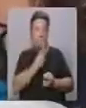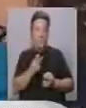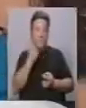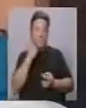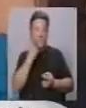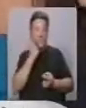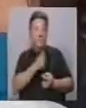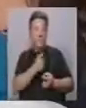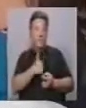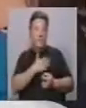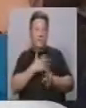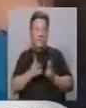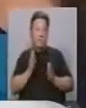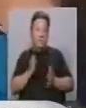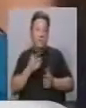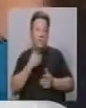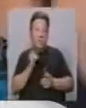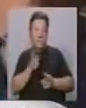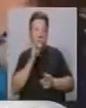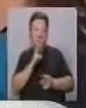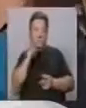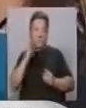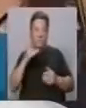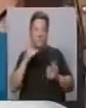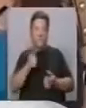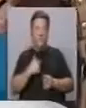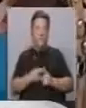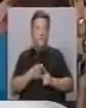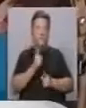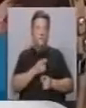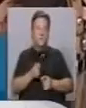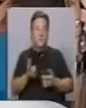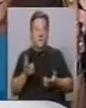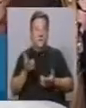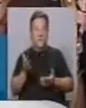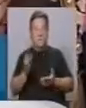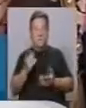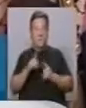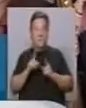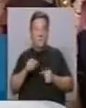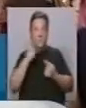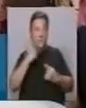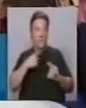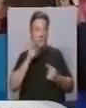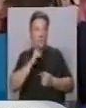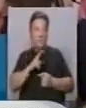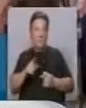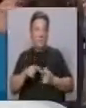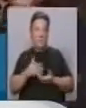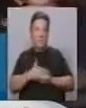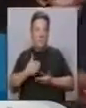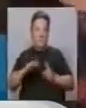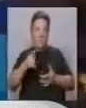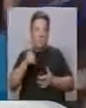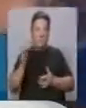as empresas, também já estar a ver o nosso futuro, o que é que nos interessa. É mais uma questão de divulgação. À partida, quando vocês